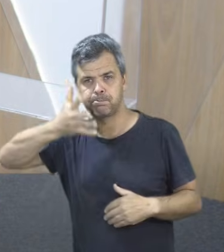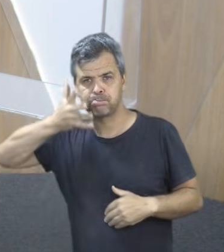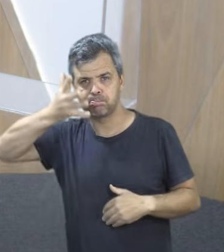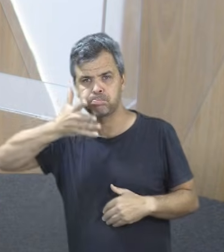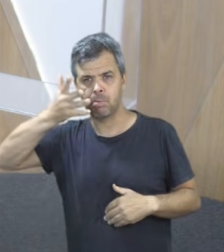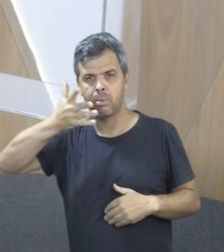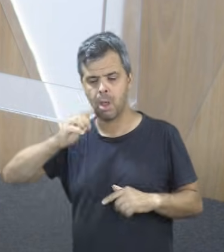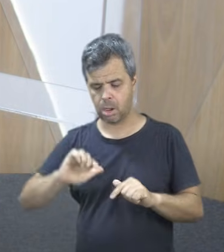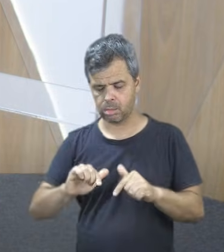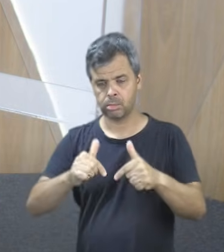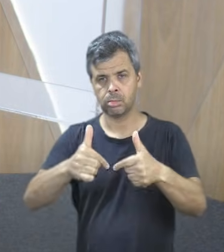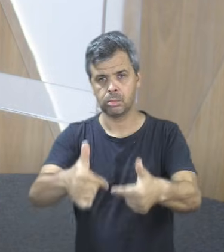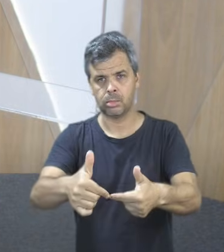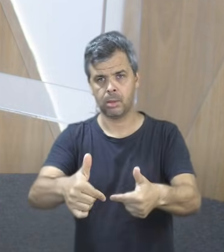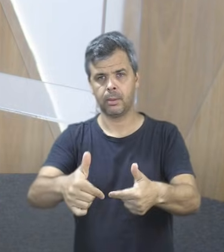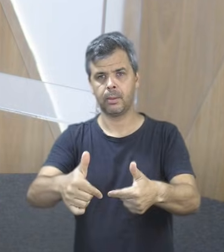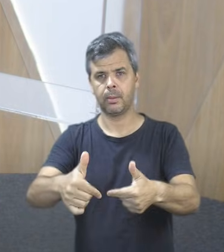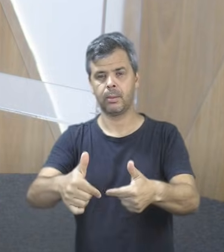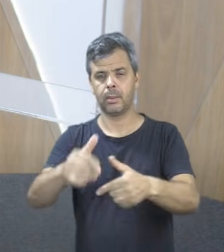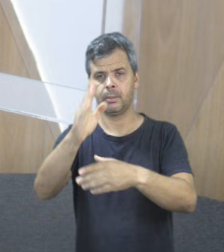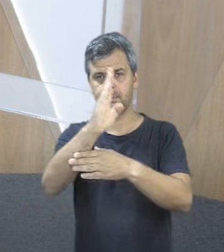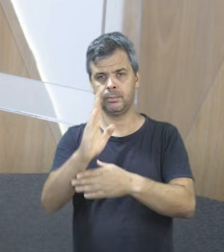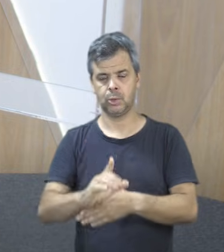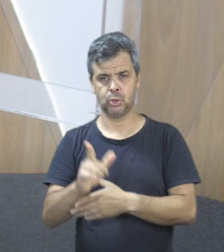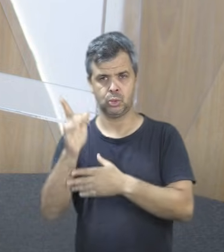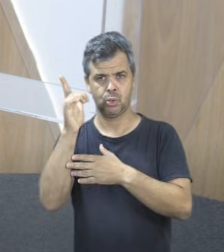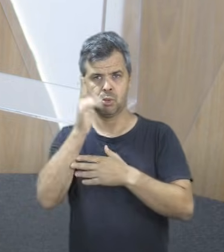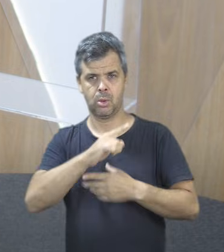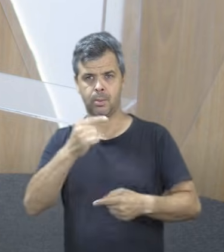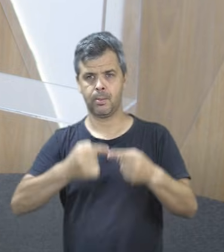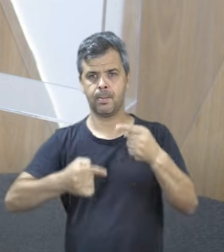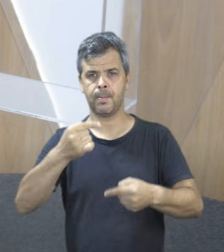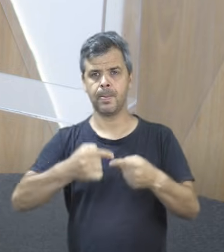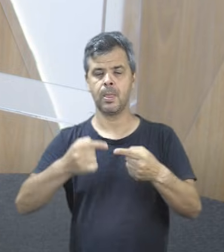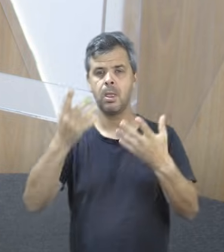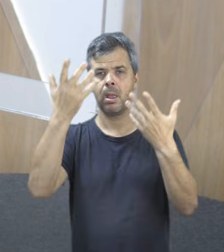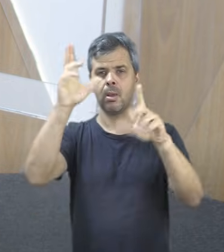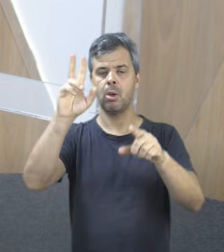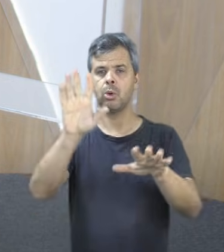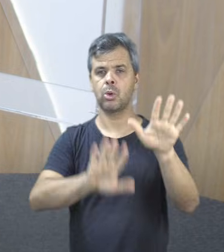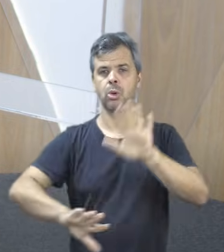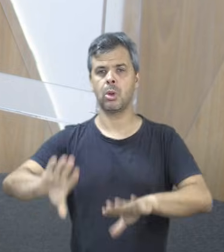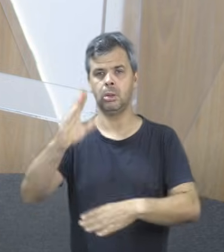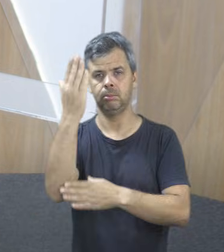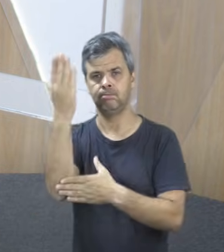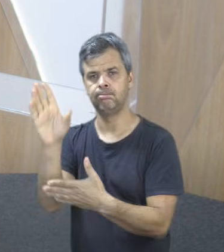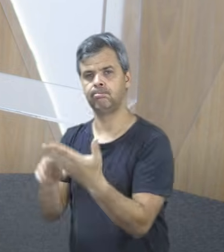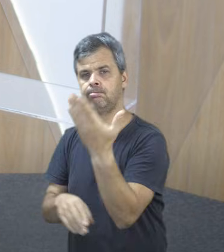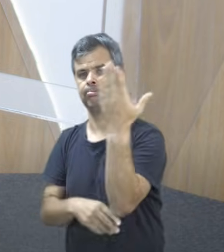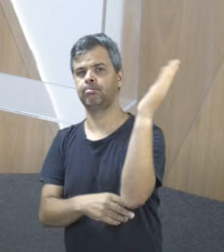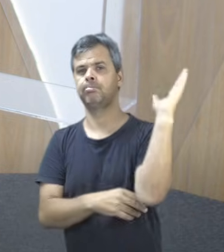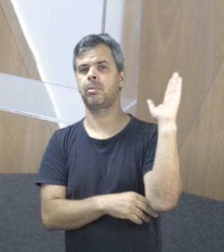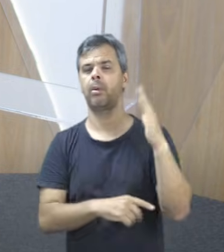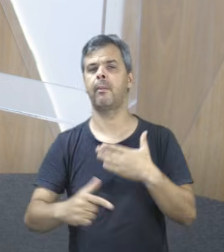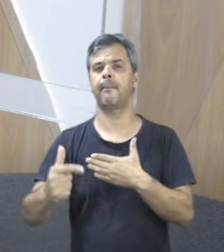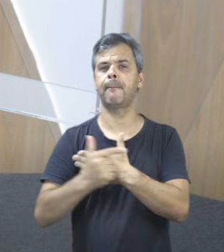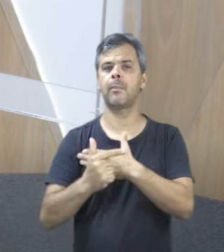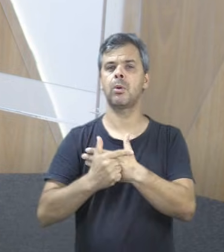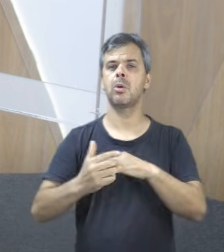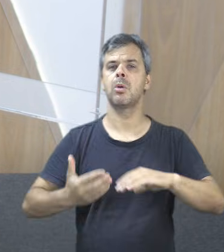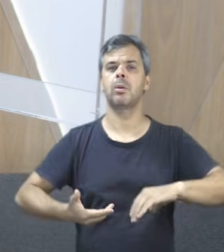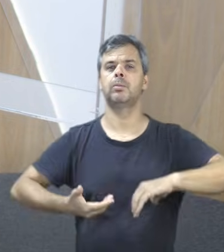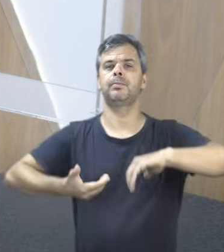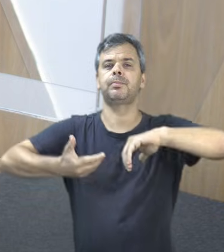sobre os desafios para o Brasil alcançar as políticas de clima e preservação das florestas e o papel do